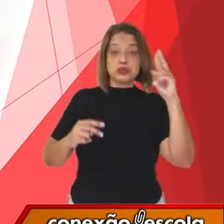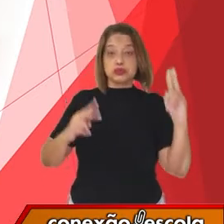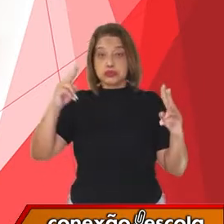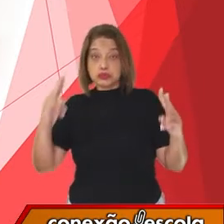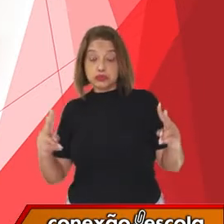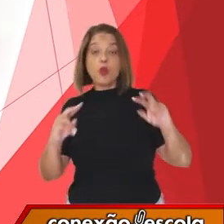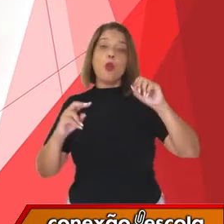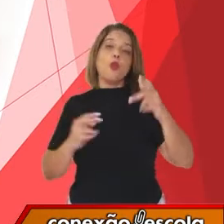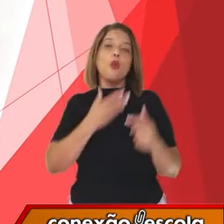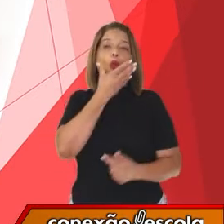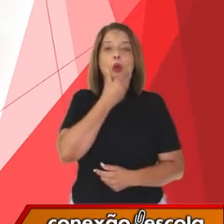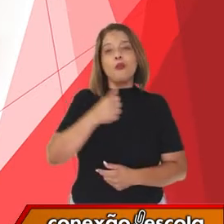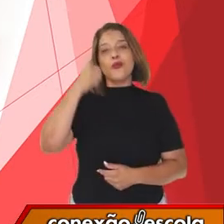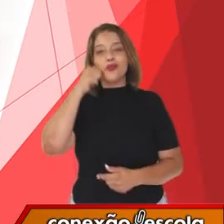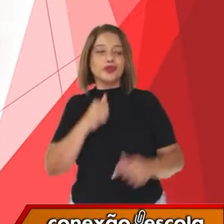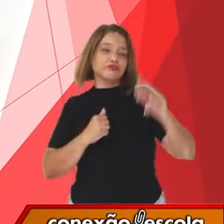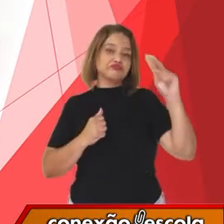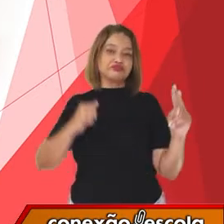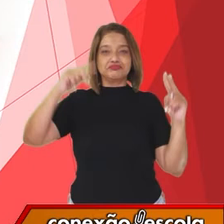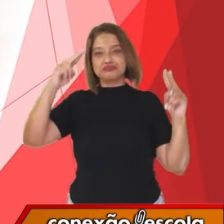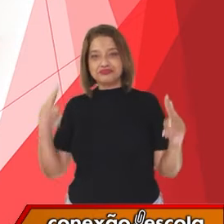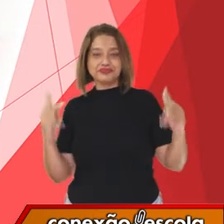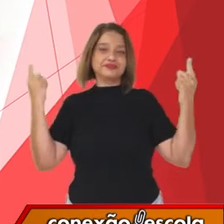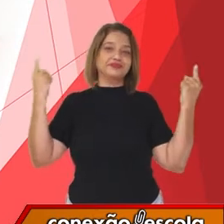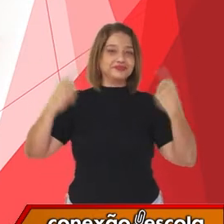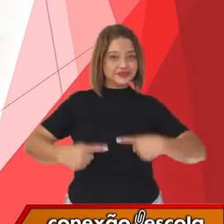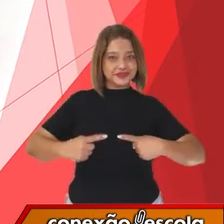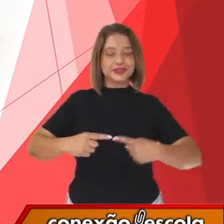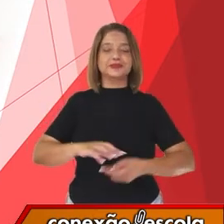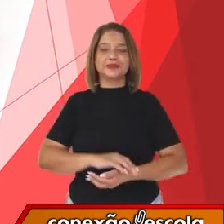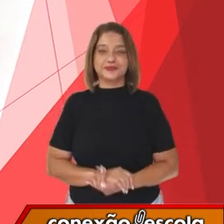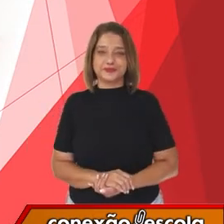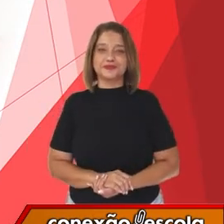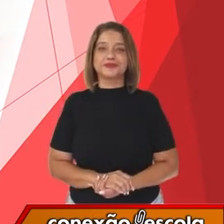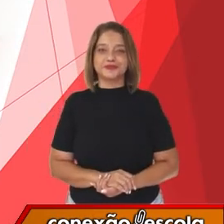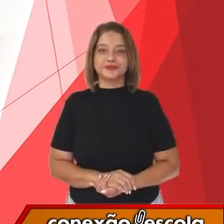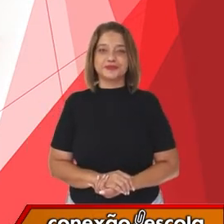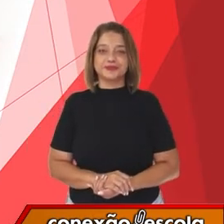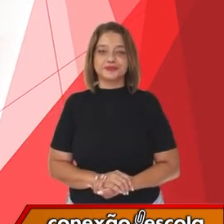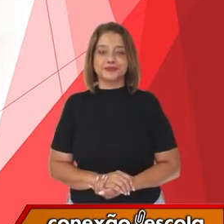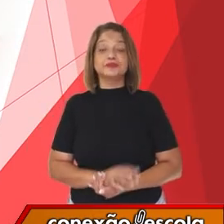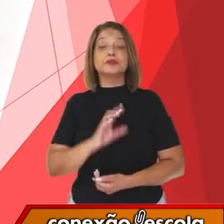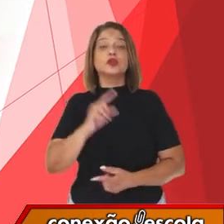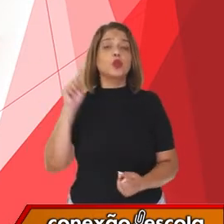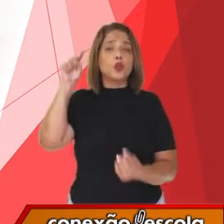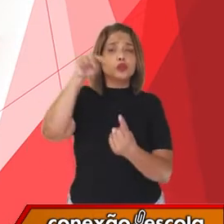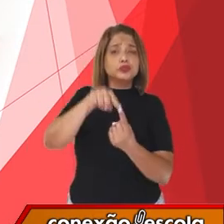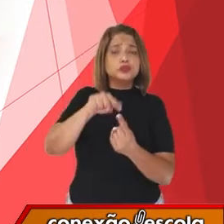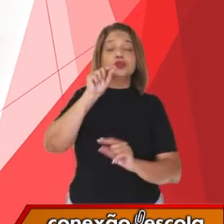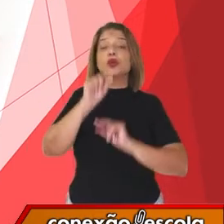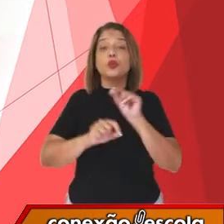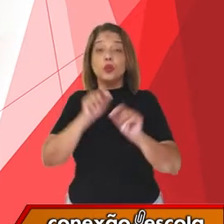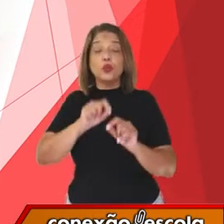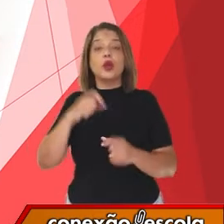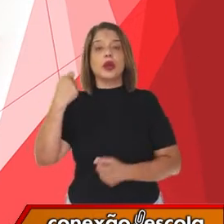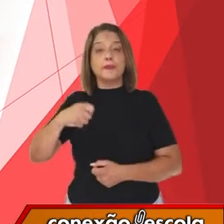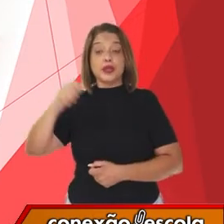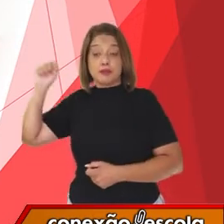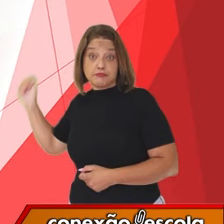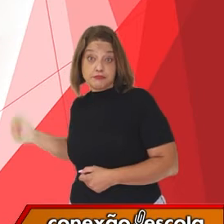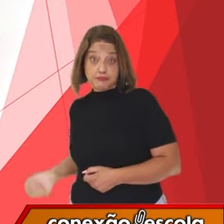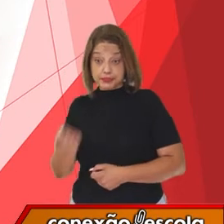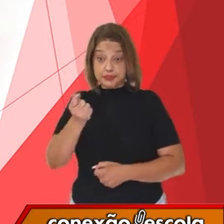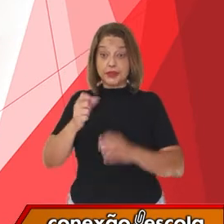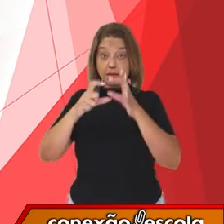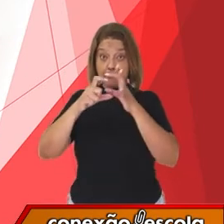ou a dupla mista, que reúne um homem e uma mulher em cada equipe. O objetivo do jogo é lançar